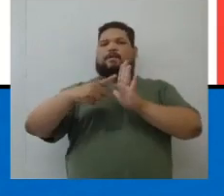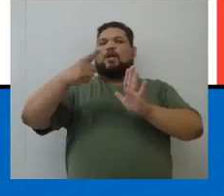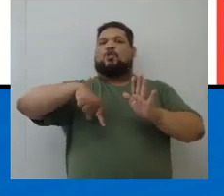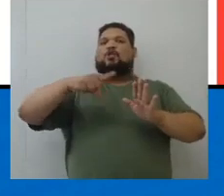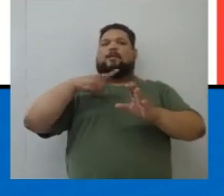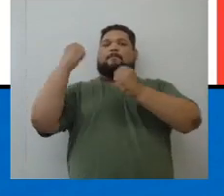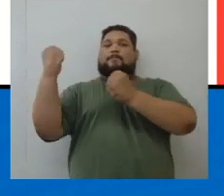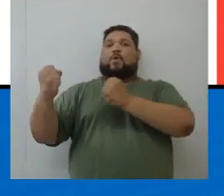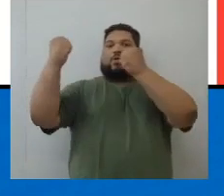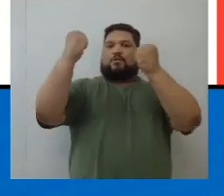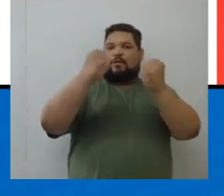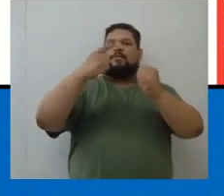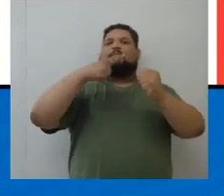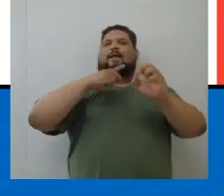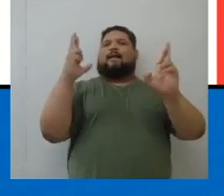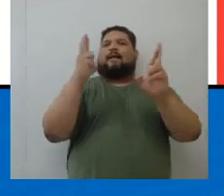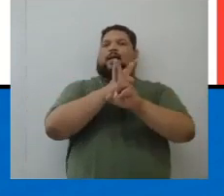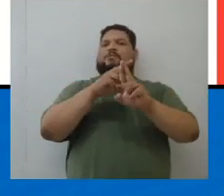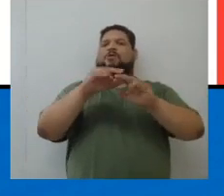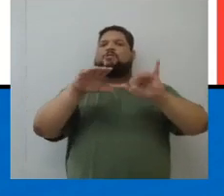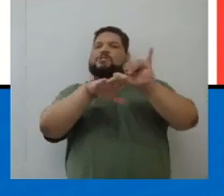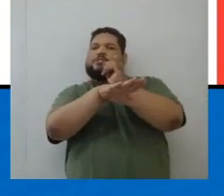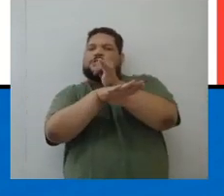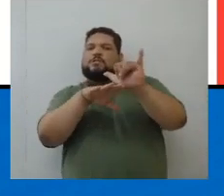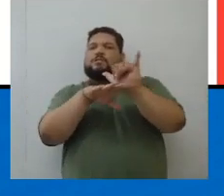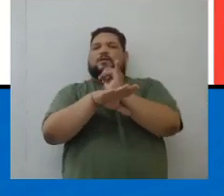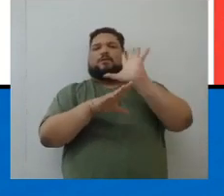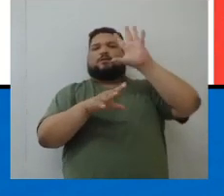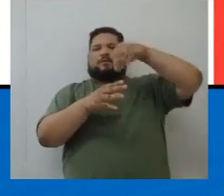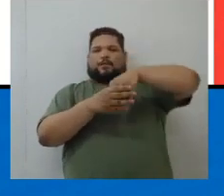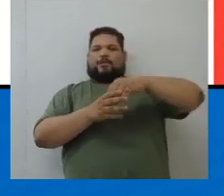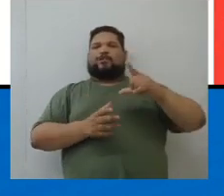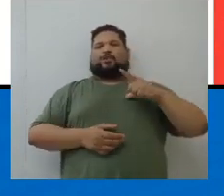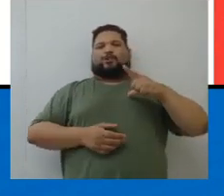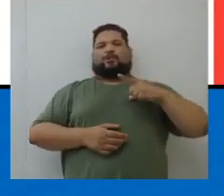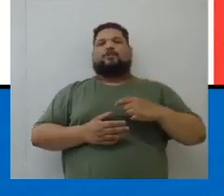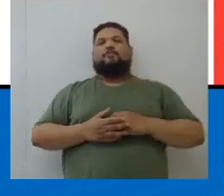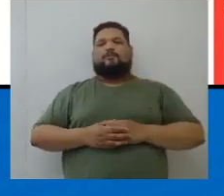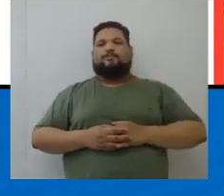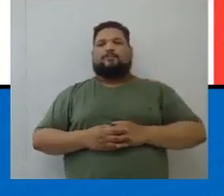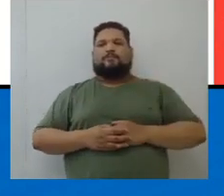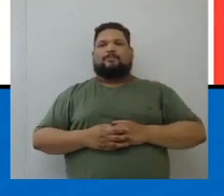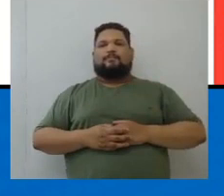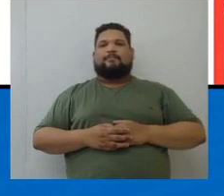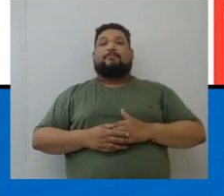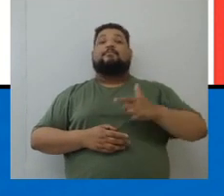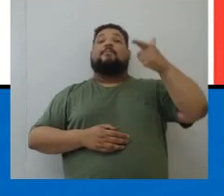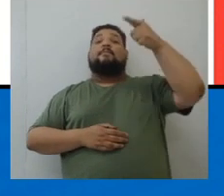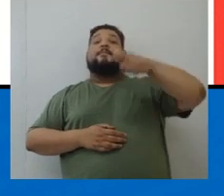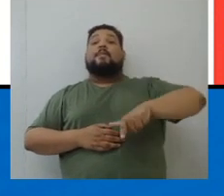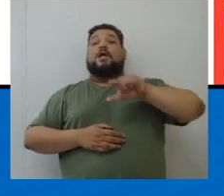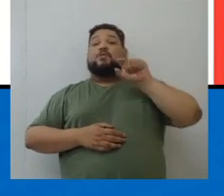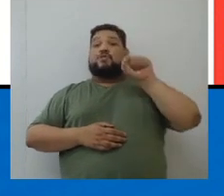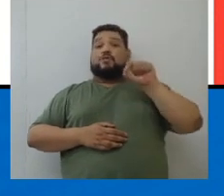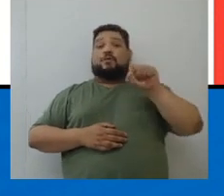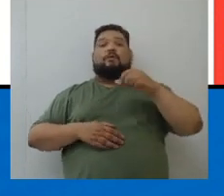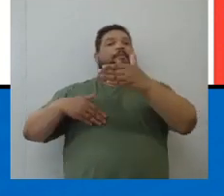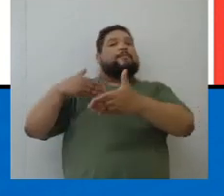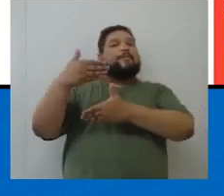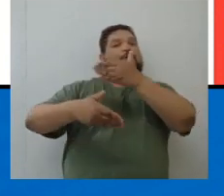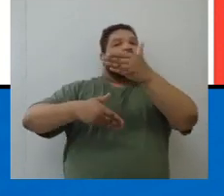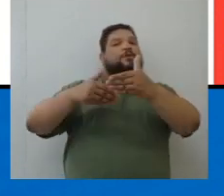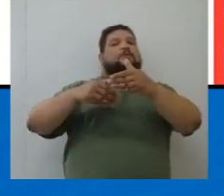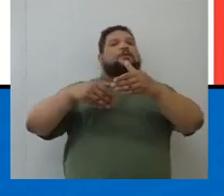poder, essa relação estratégica que acaba sendo aí concretizada. A gente também tem um outro processo de formação que é o da